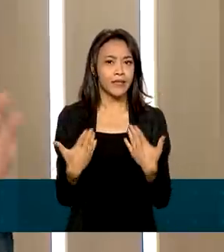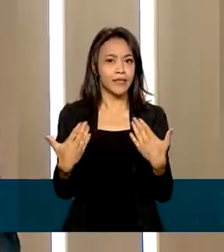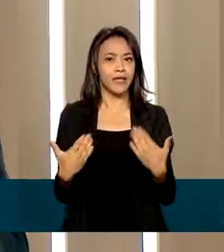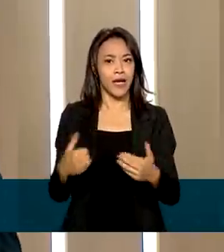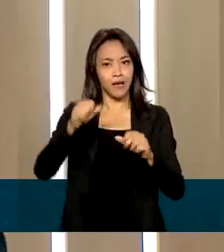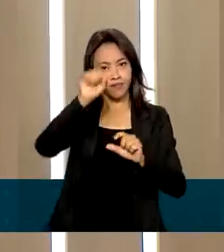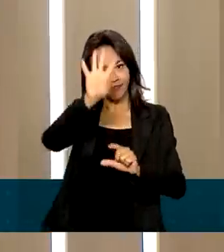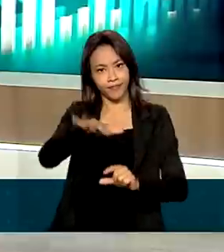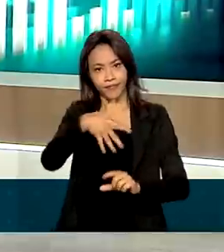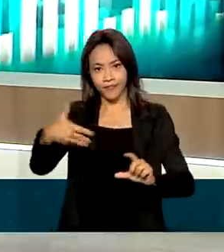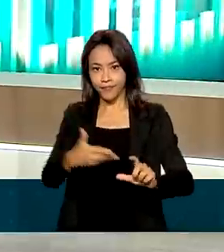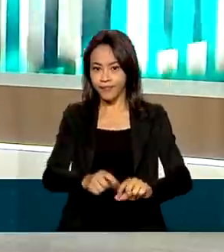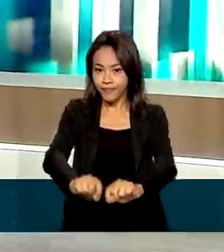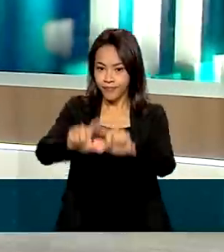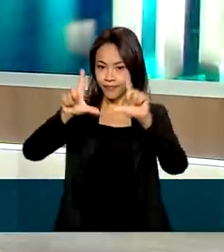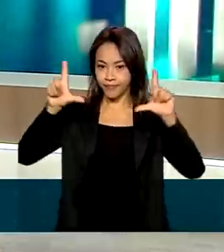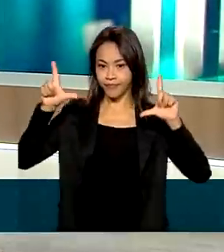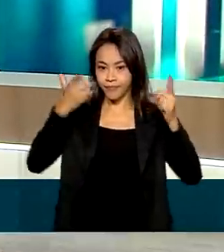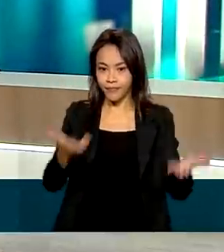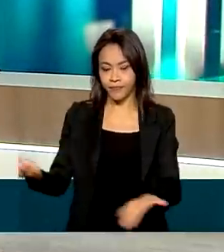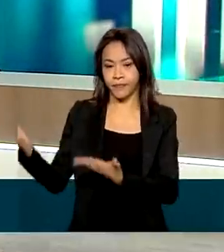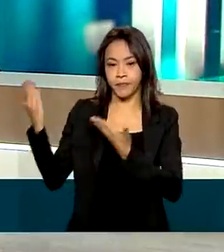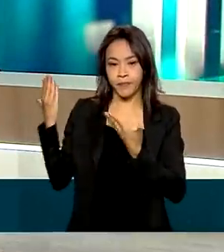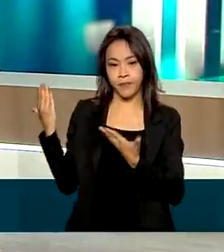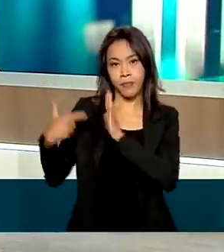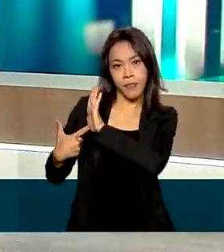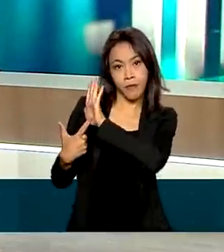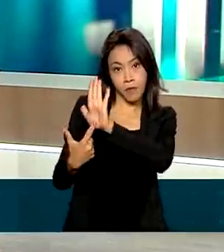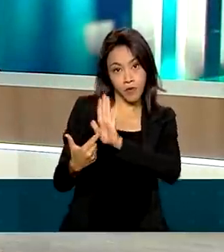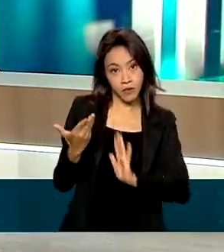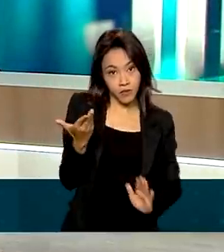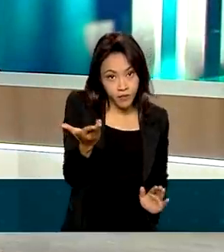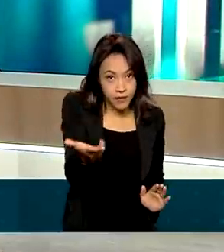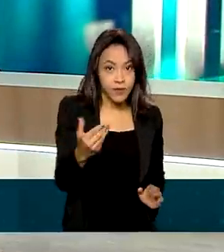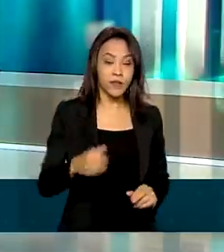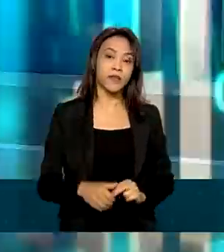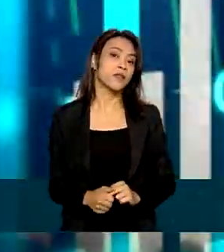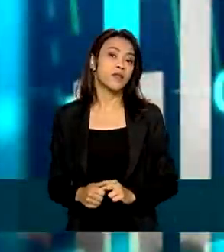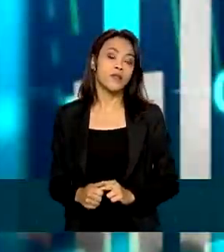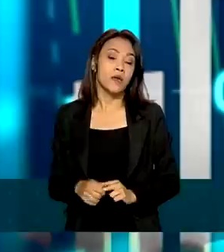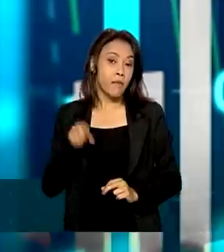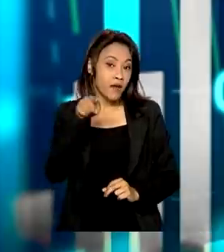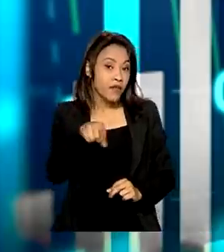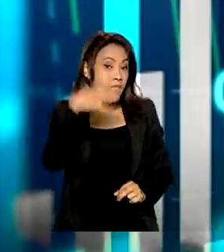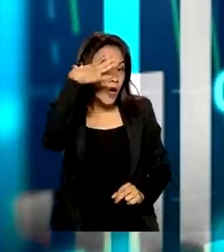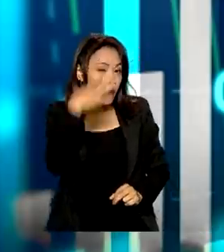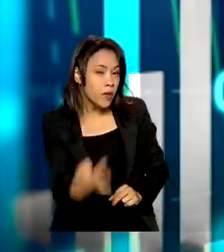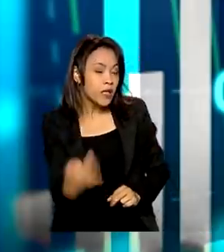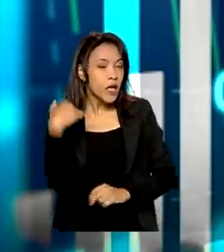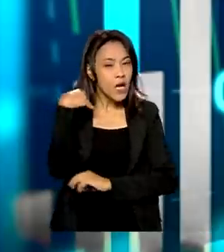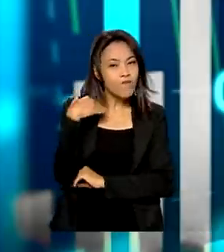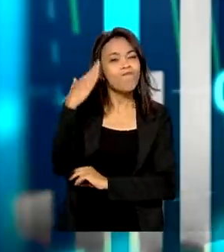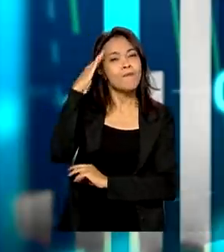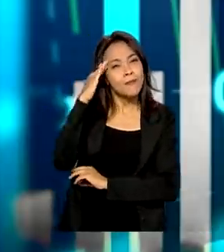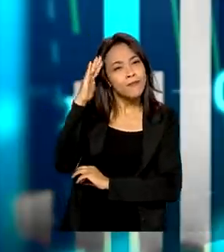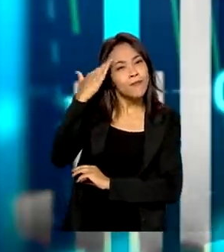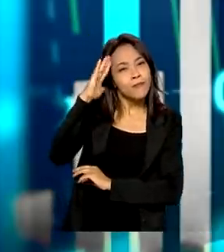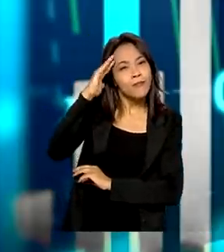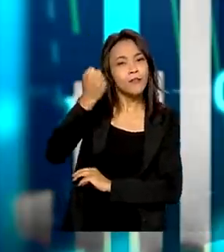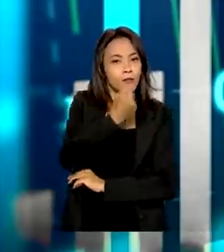tabela feita pela nossa equipe da produção para compartilhar com você ter espectador para que você tenha uma magnitude